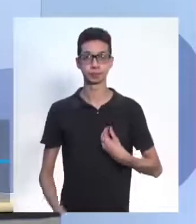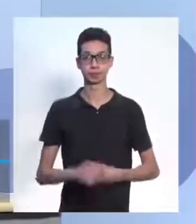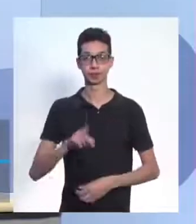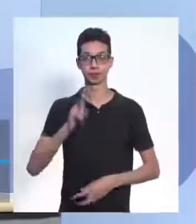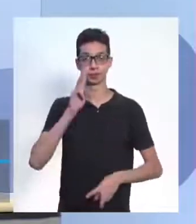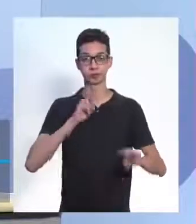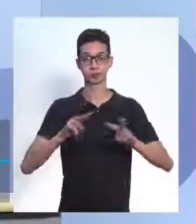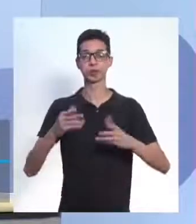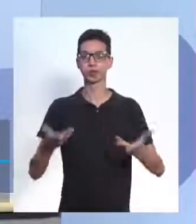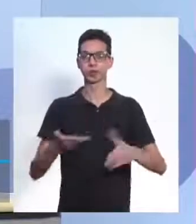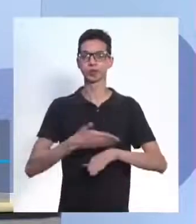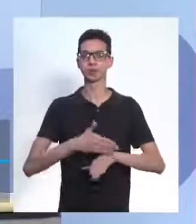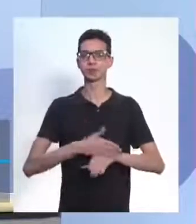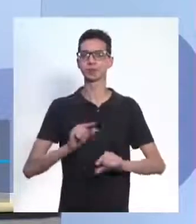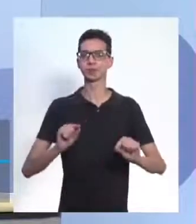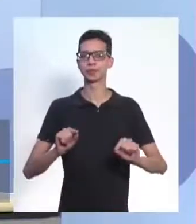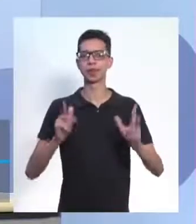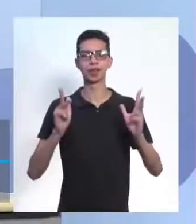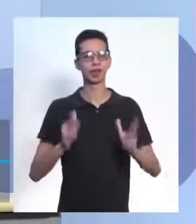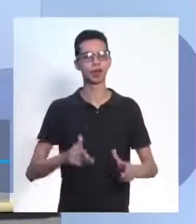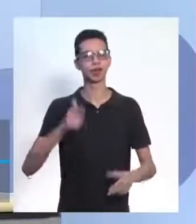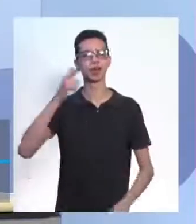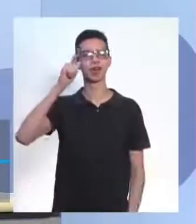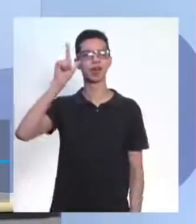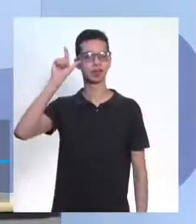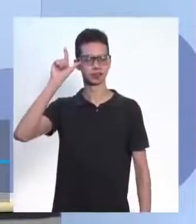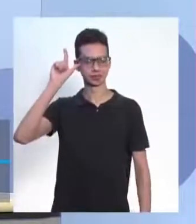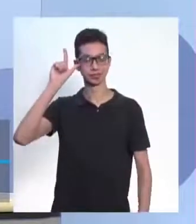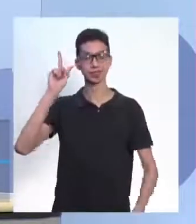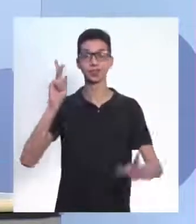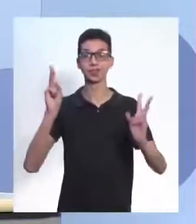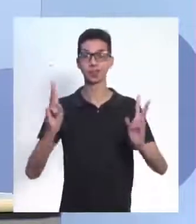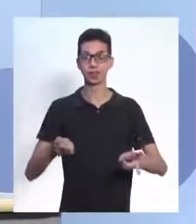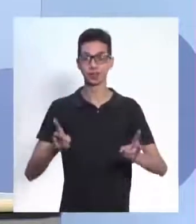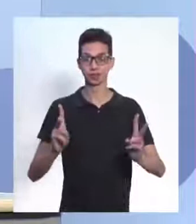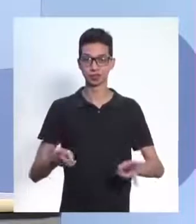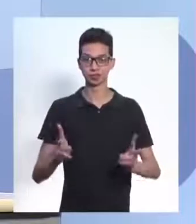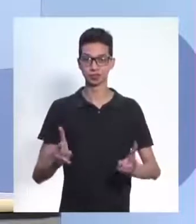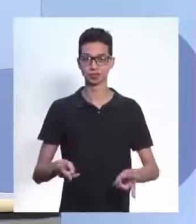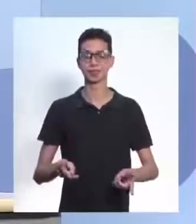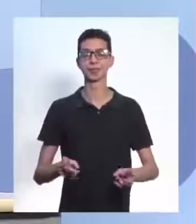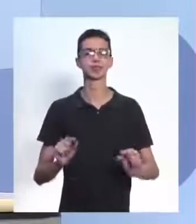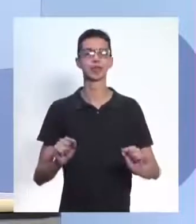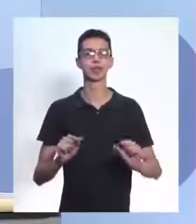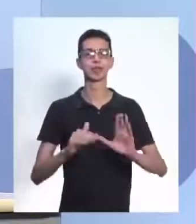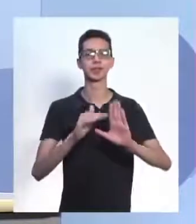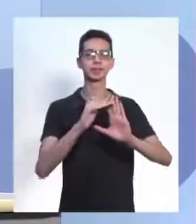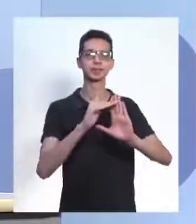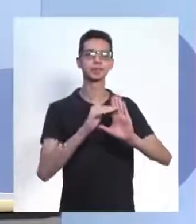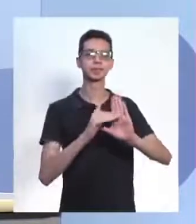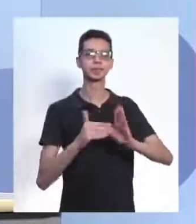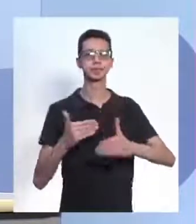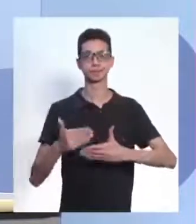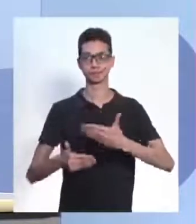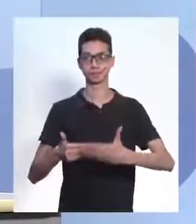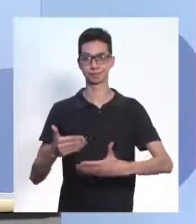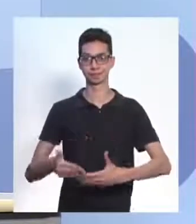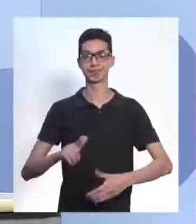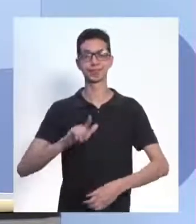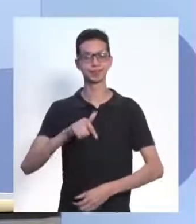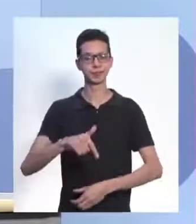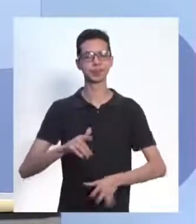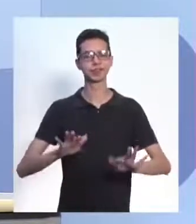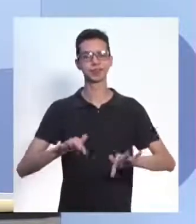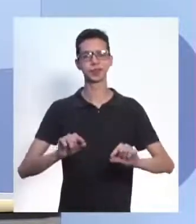essa habilidade é a mesma de ontem. Nós vamos continuar. Foi uma sequencinha. E aí a gente termina um grupo